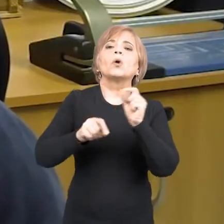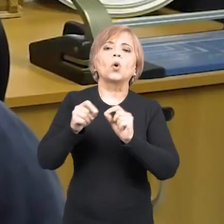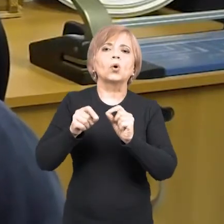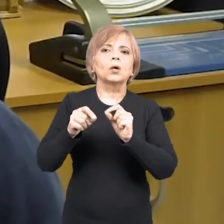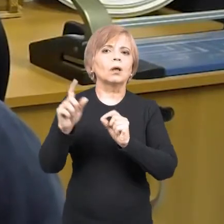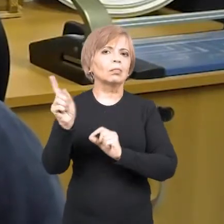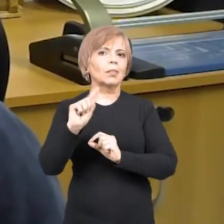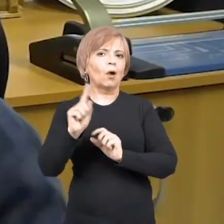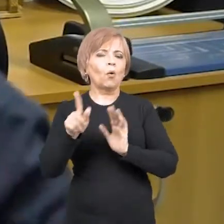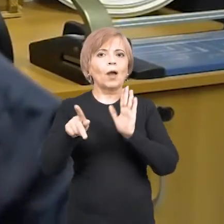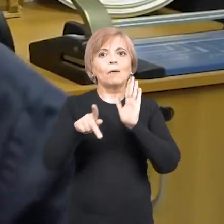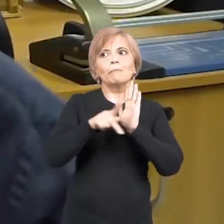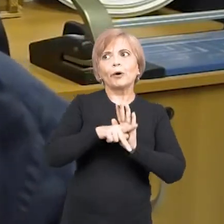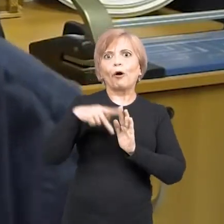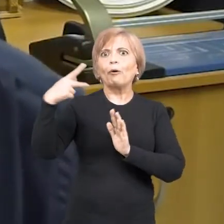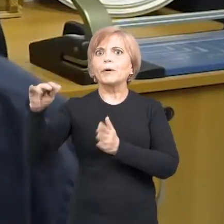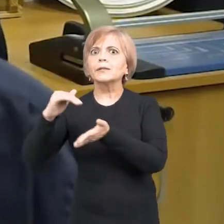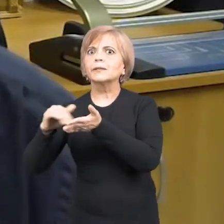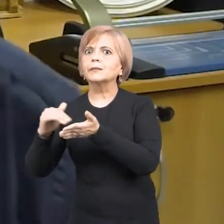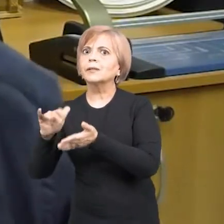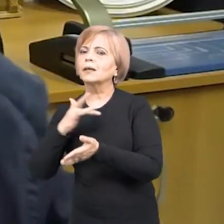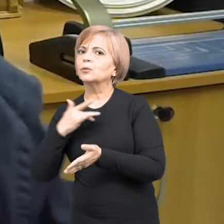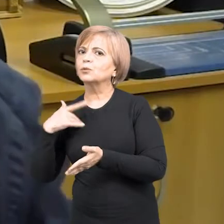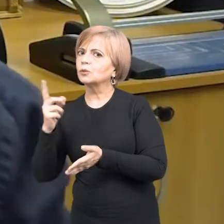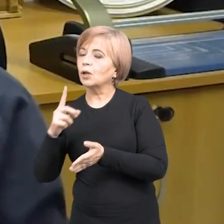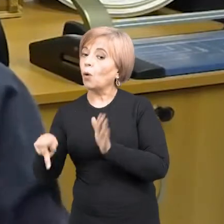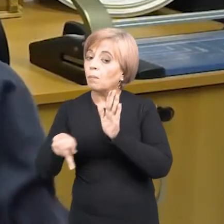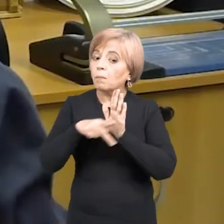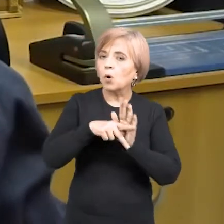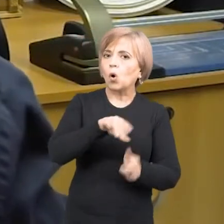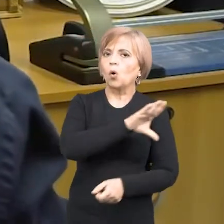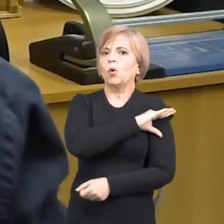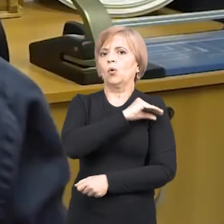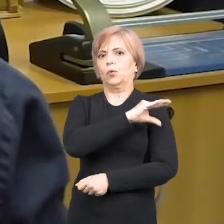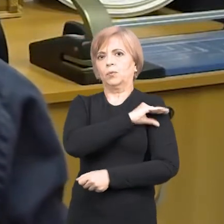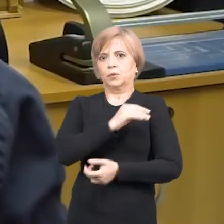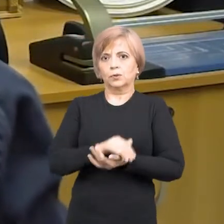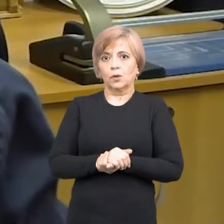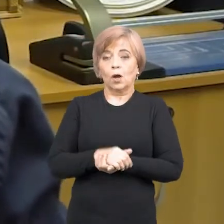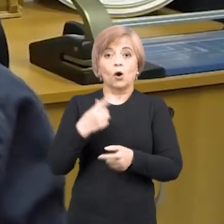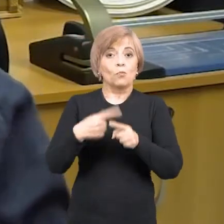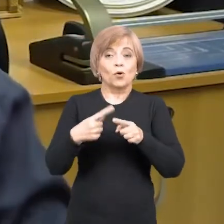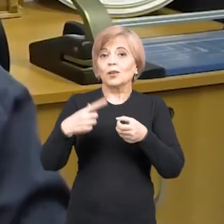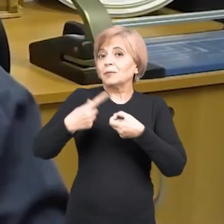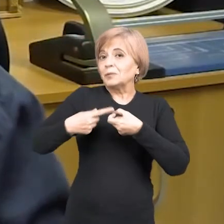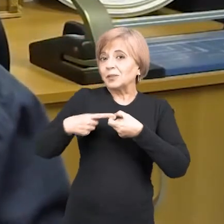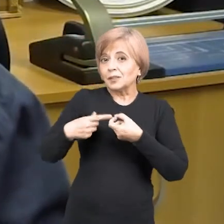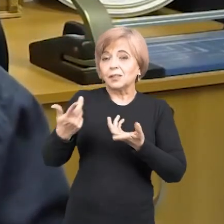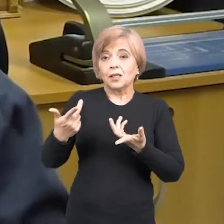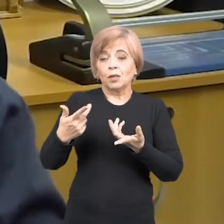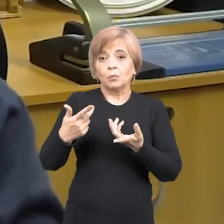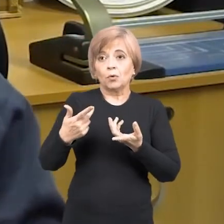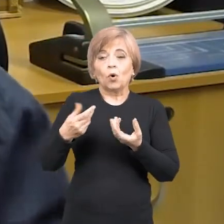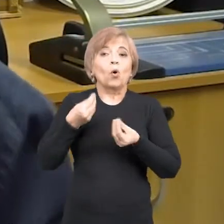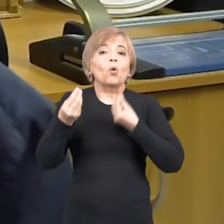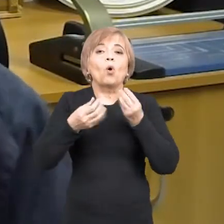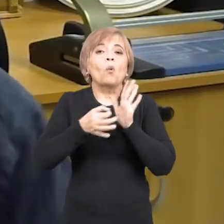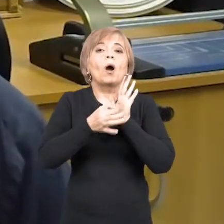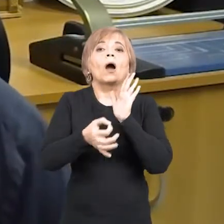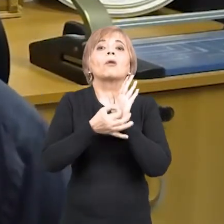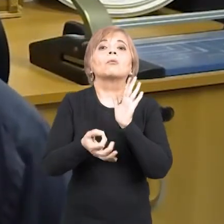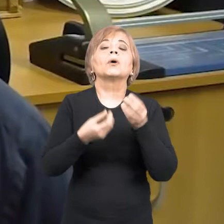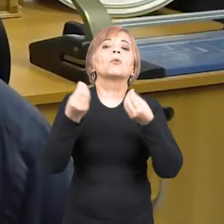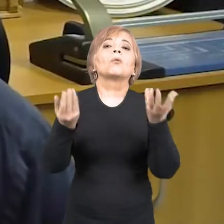se confunde com a dotação da própria secretaria. Portanto, a gente acredita que o município não terá nem argumentos a opor e